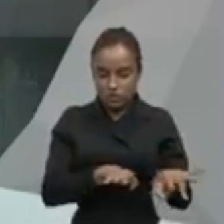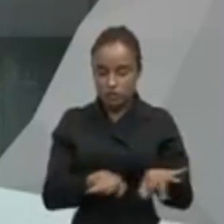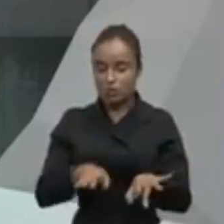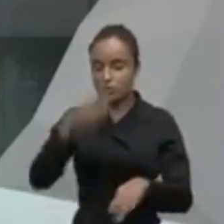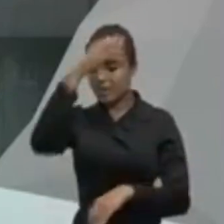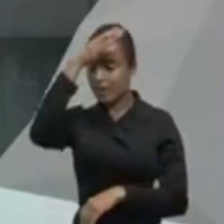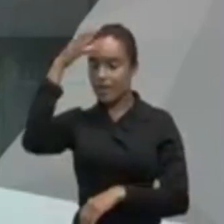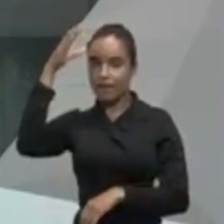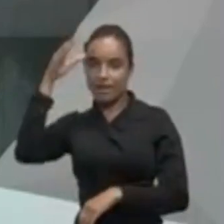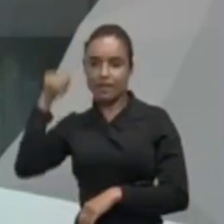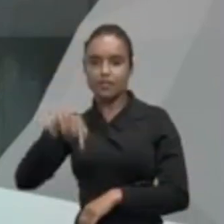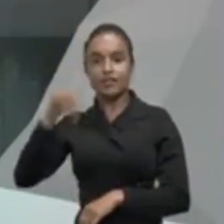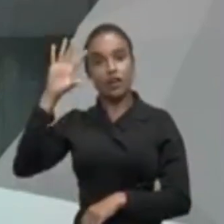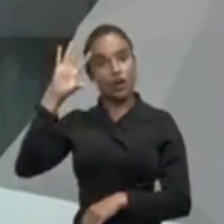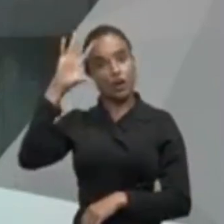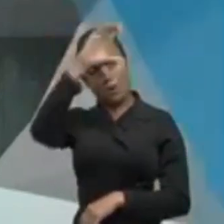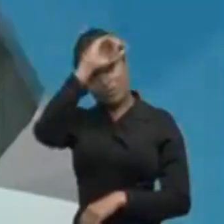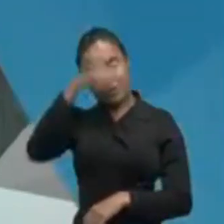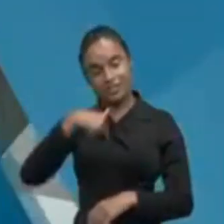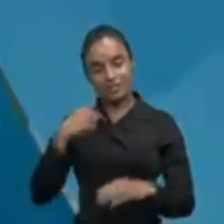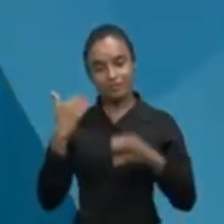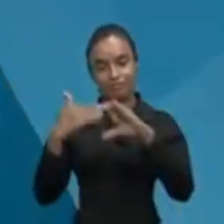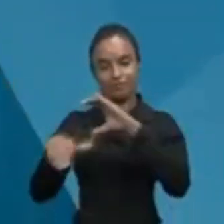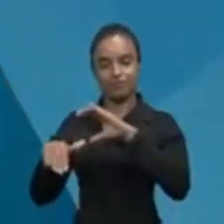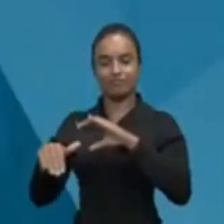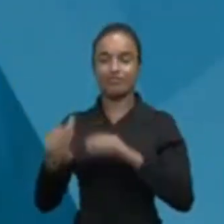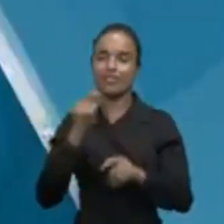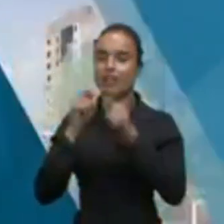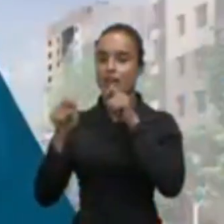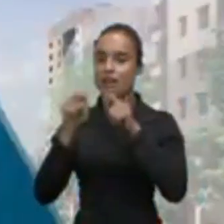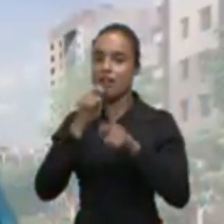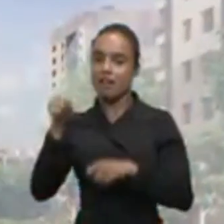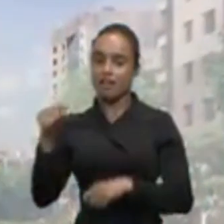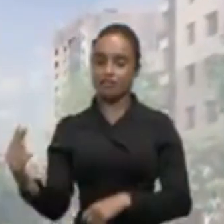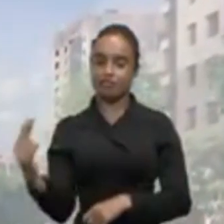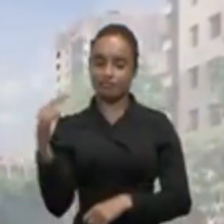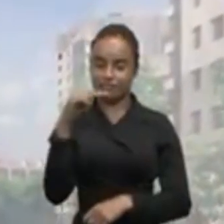essa reportagem para ele. Dá uma olhadinha.